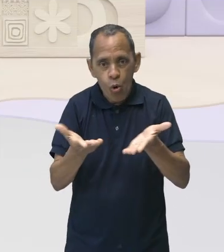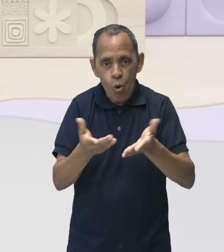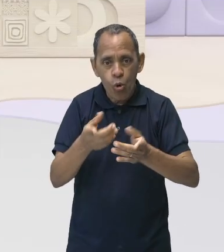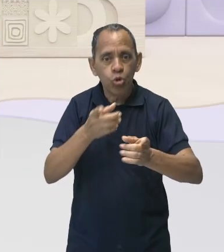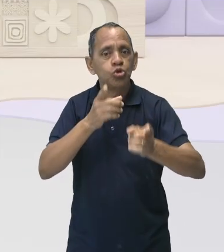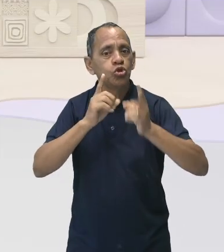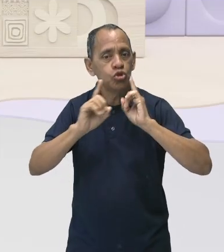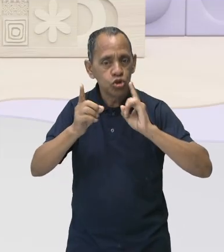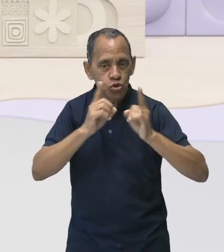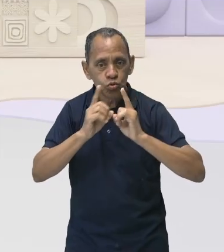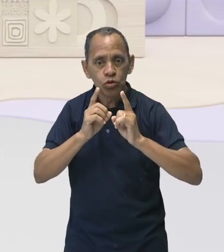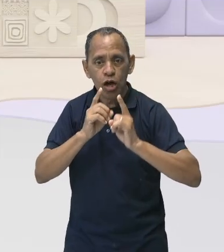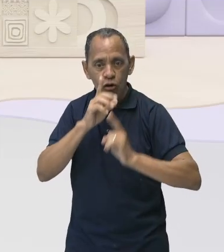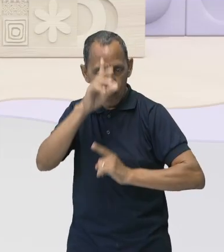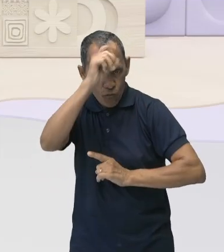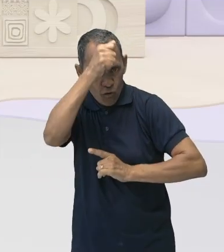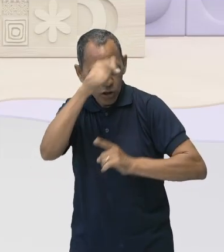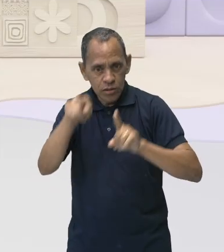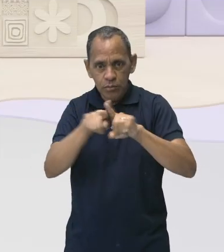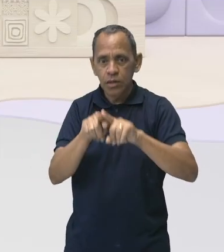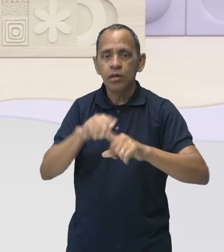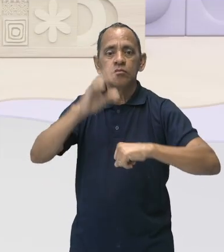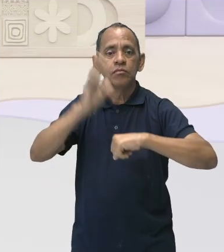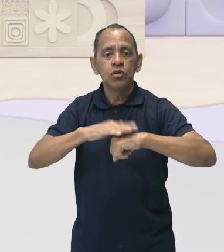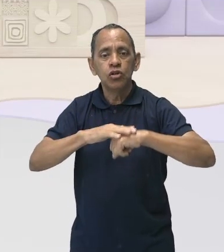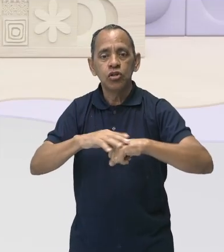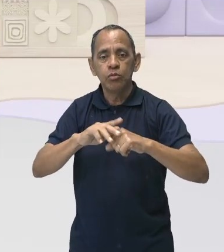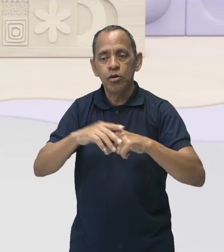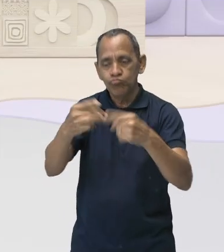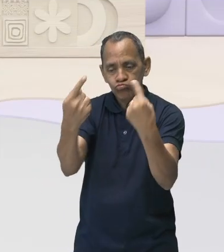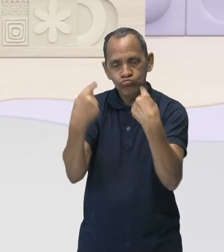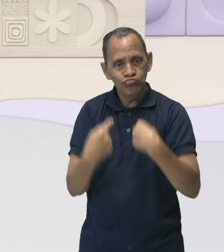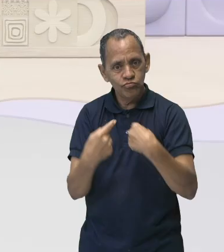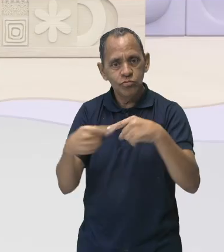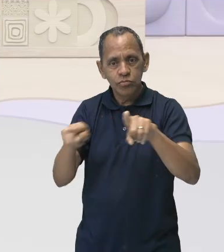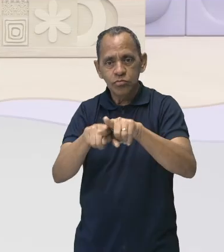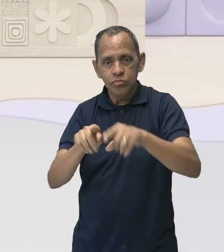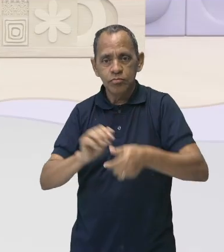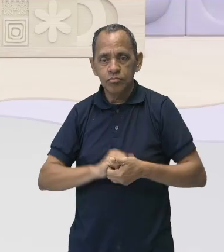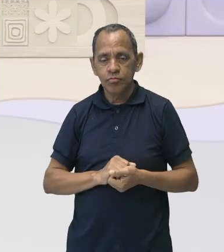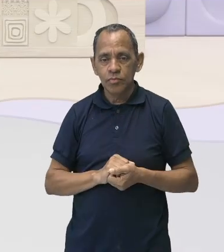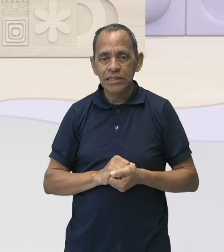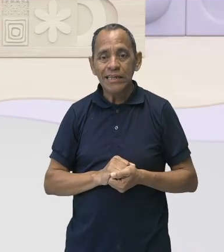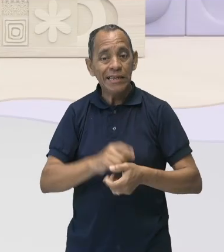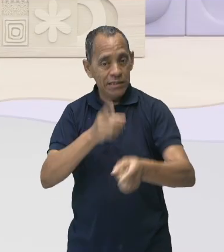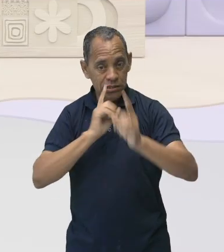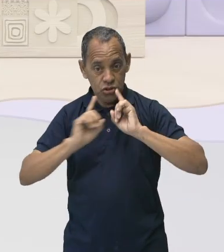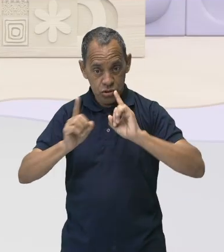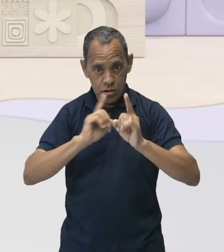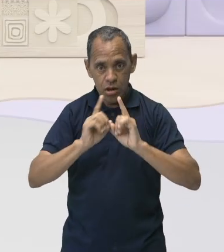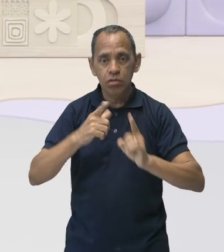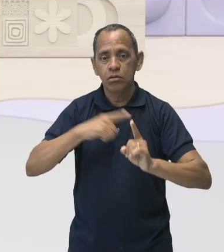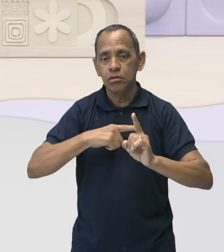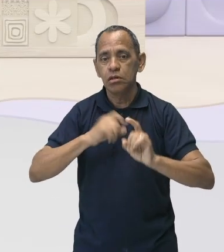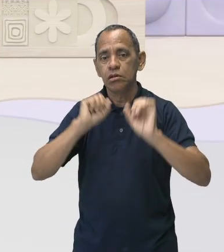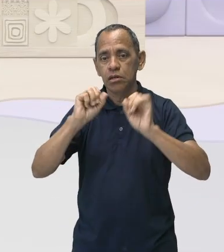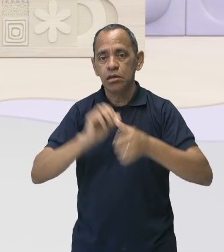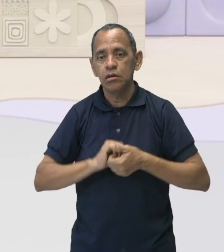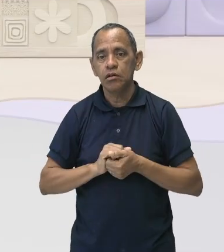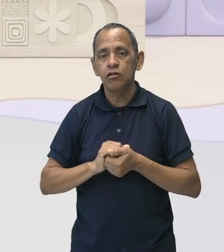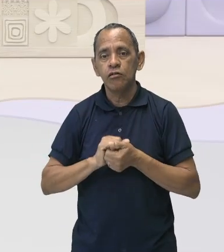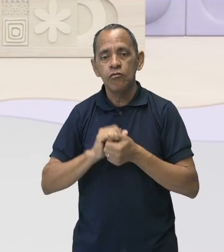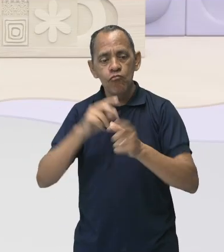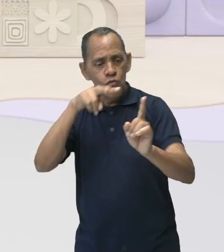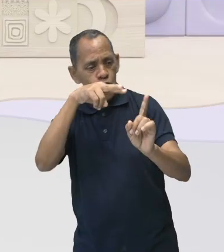diálogo intenso e, ao mesmo tempo, provocativo. E esse diálogo ele tem que ser olhado com